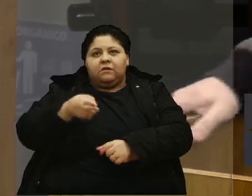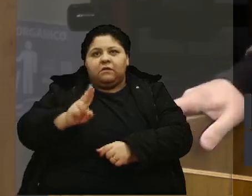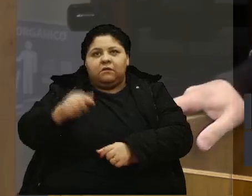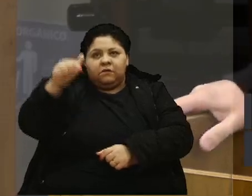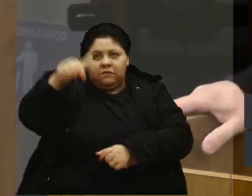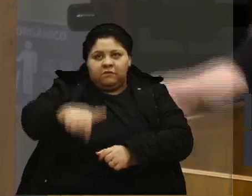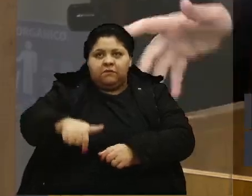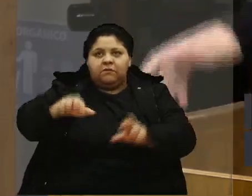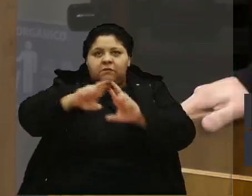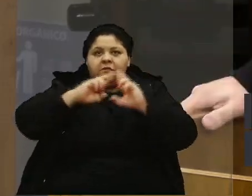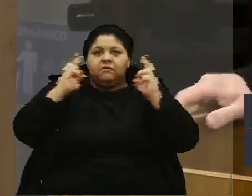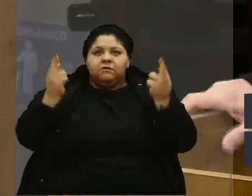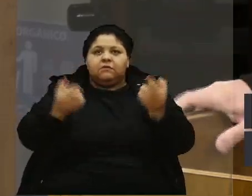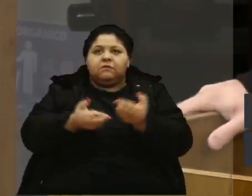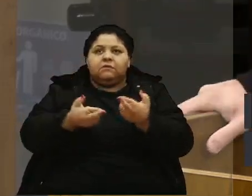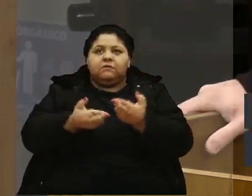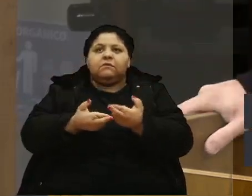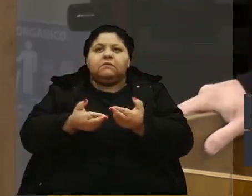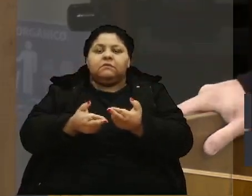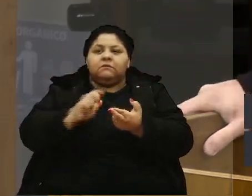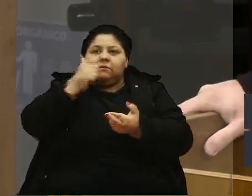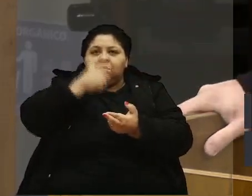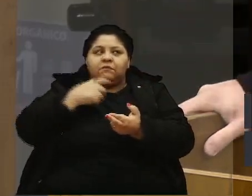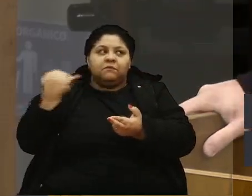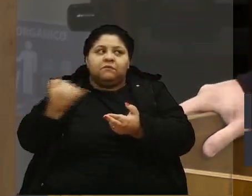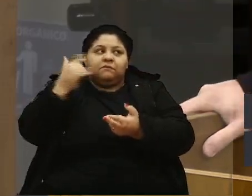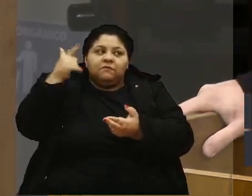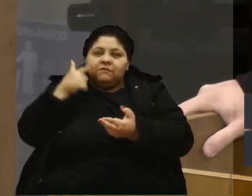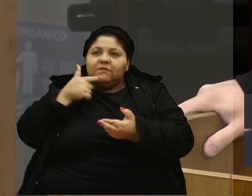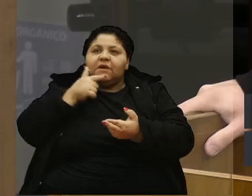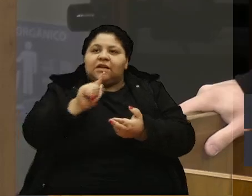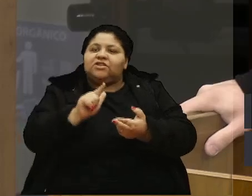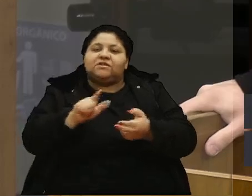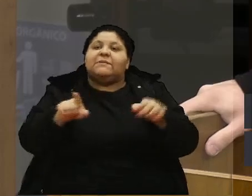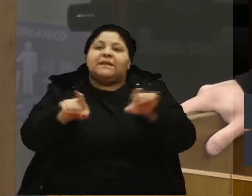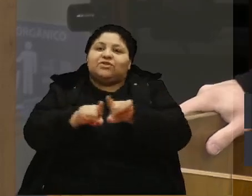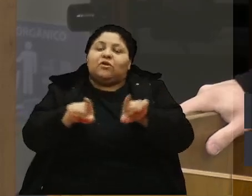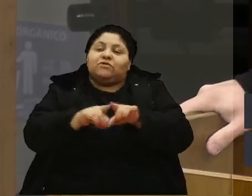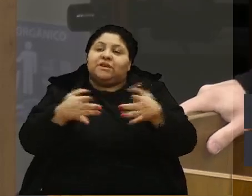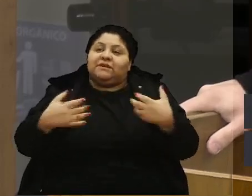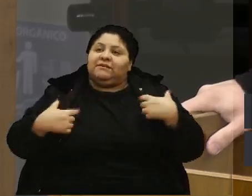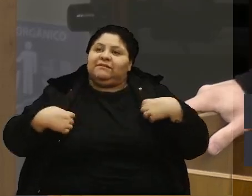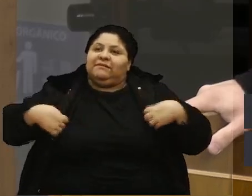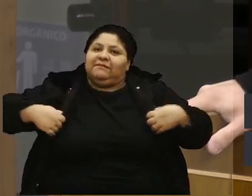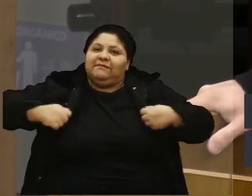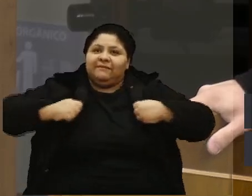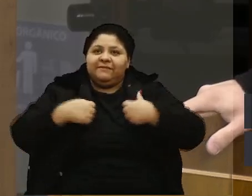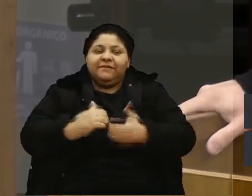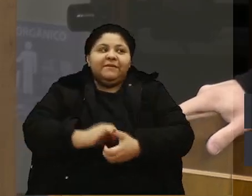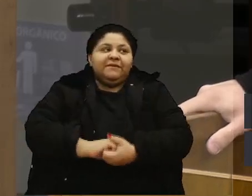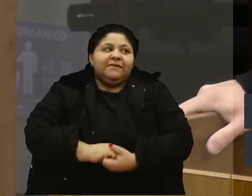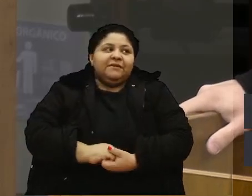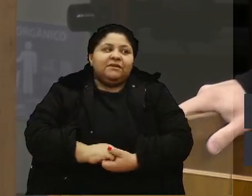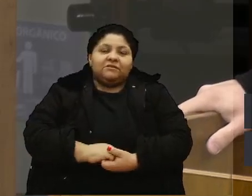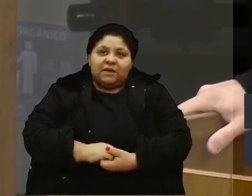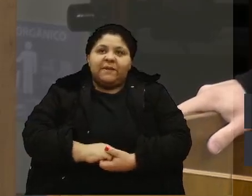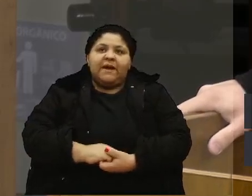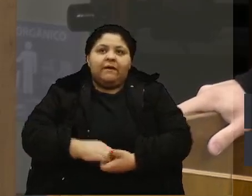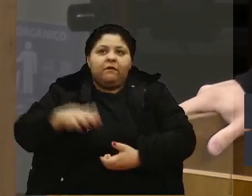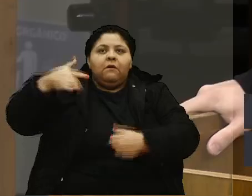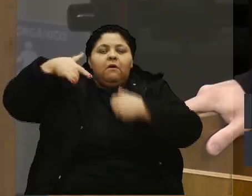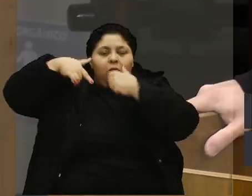essa sessão. Eu tento sempre ficar na sessão, acho importante que nós consigamos ficar até o final. Verdade. Ontem